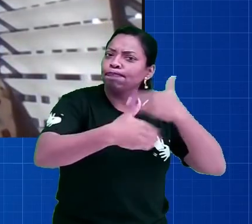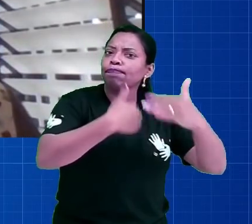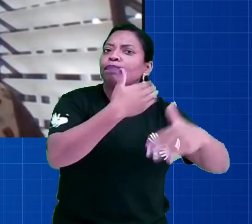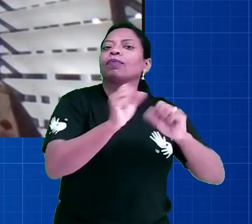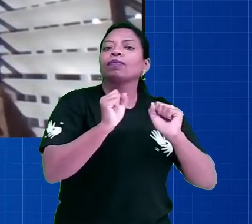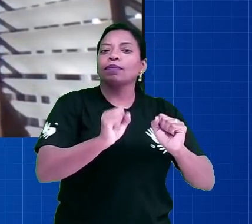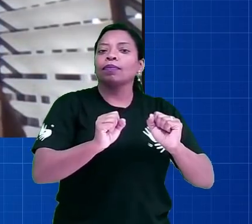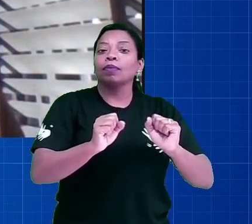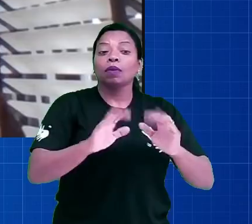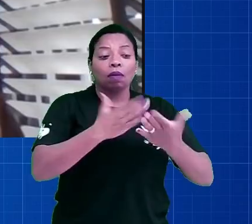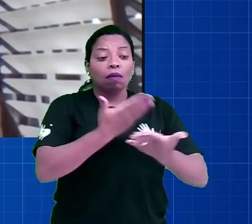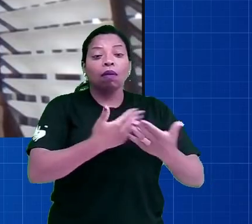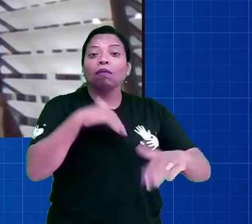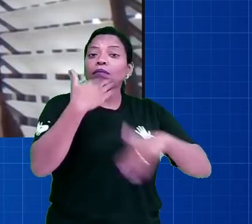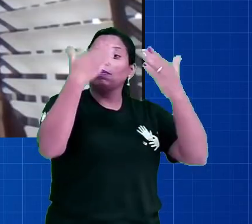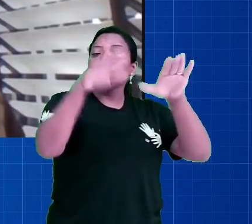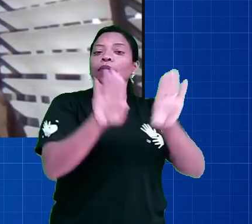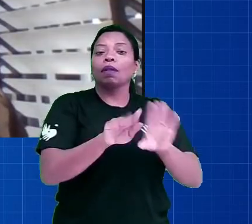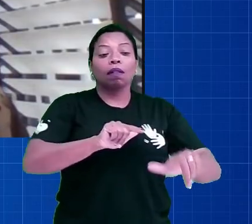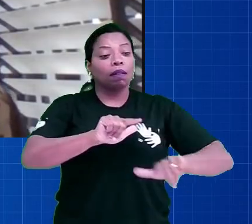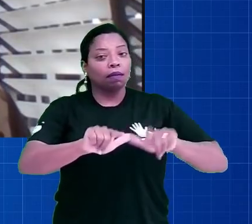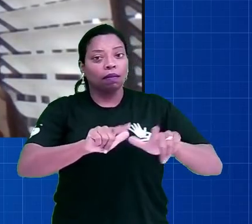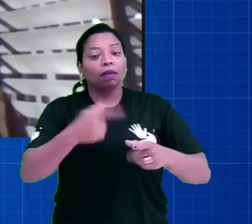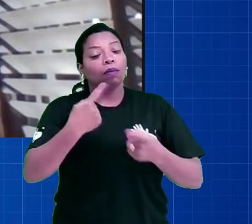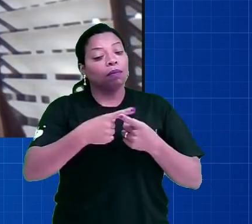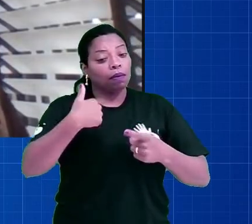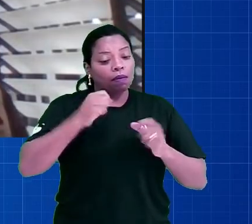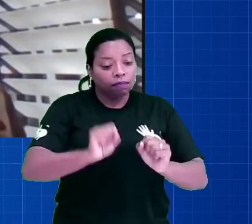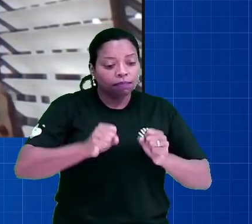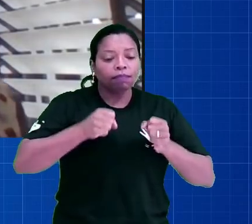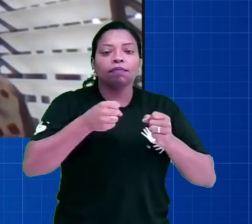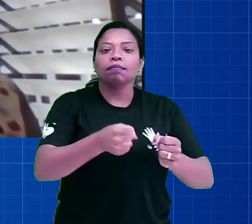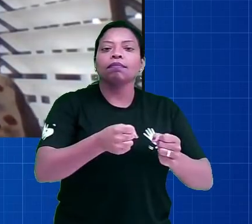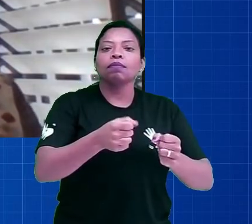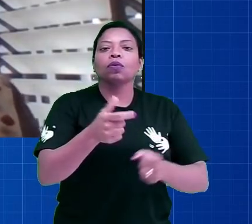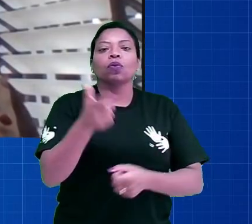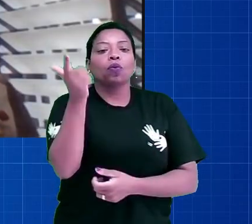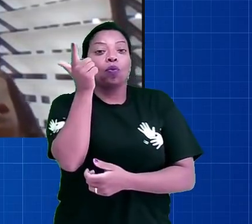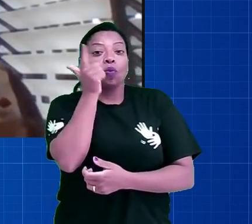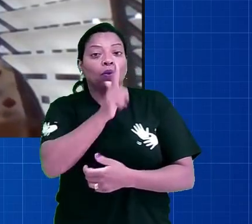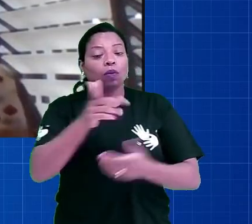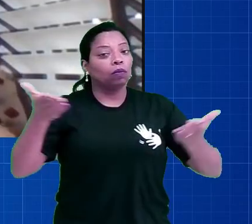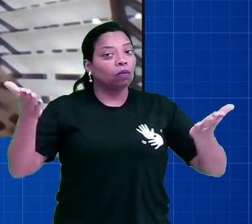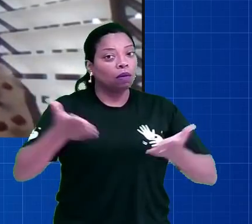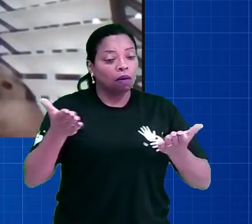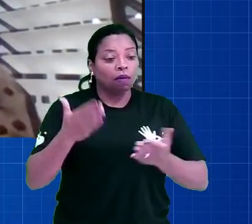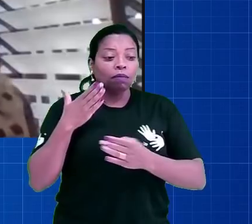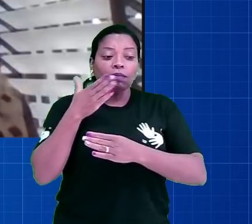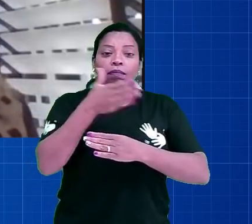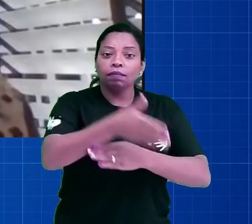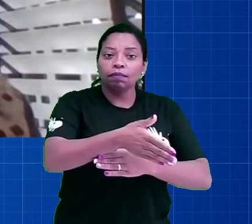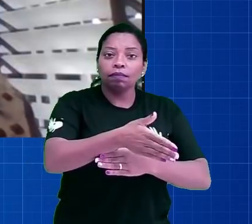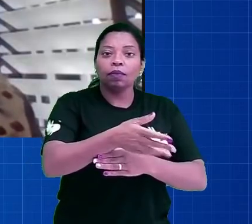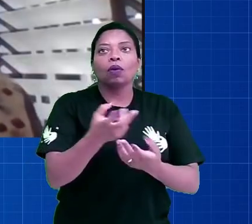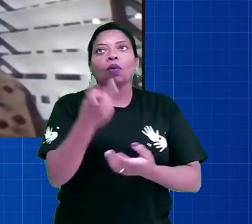vai começar a exercer uma posturas e vai exercer algumas